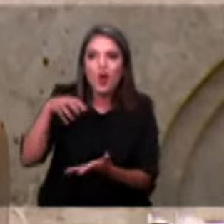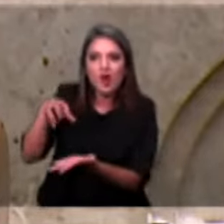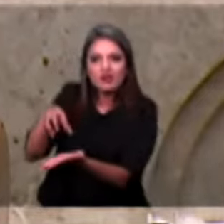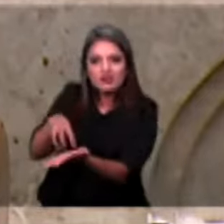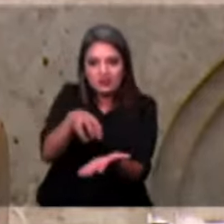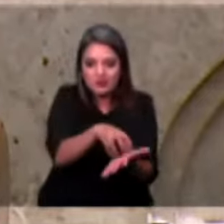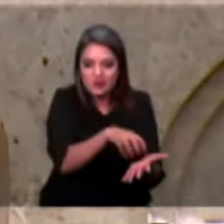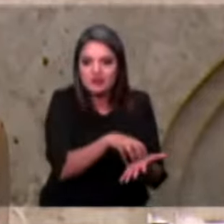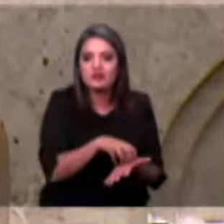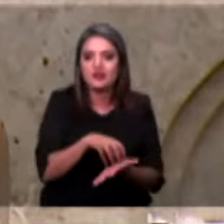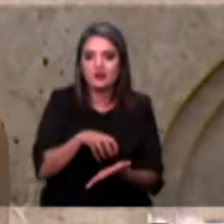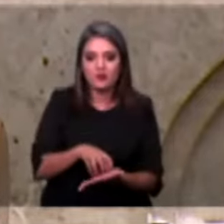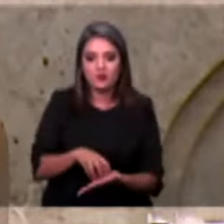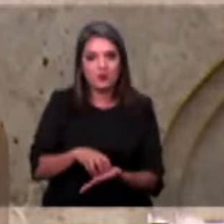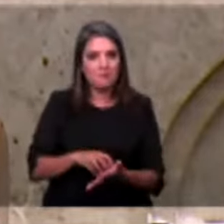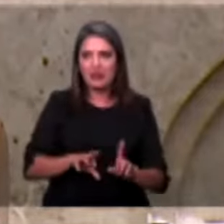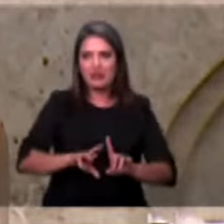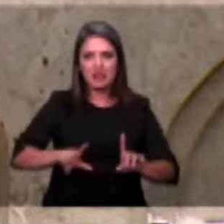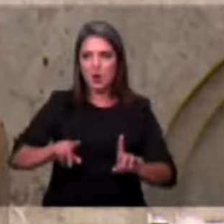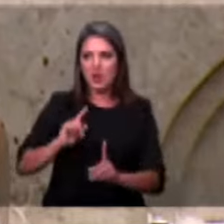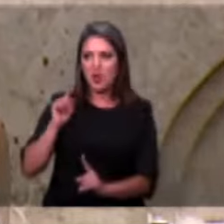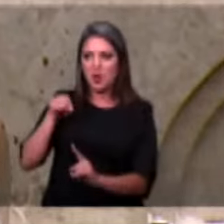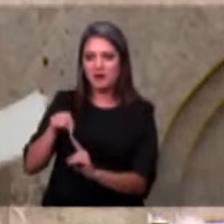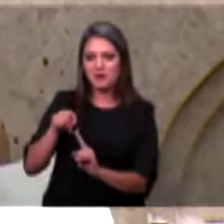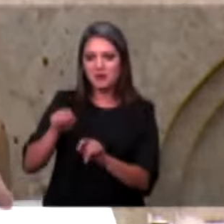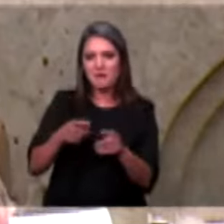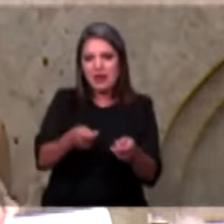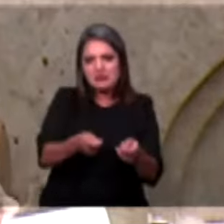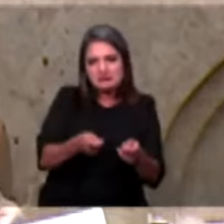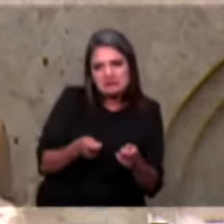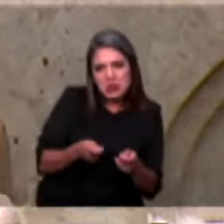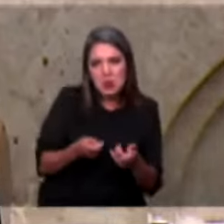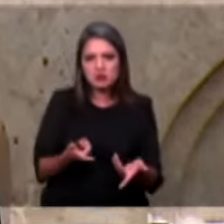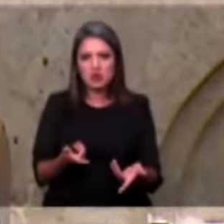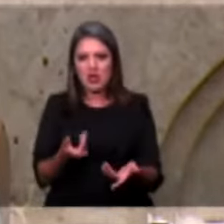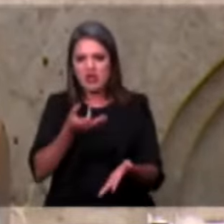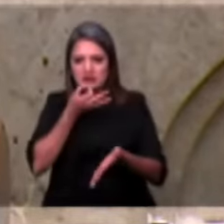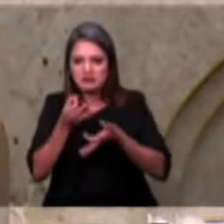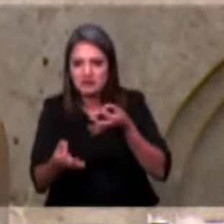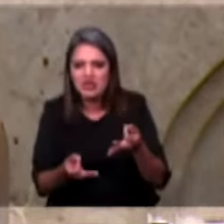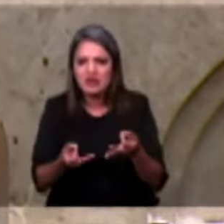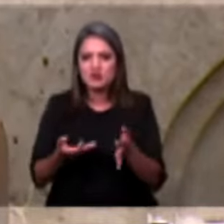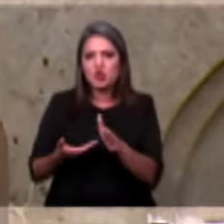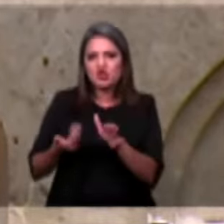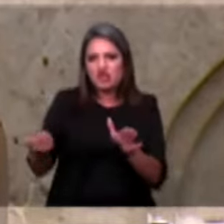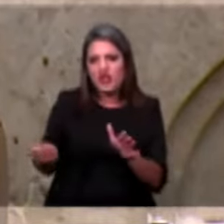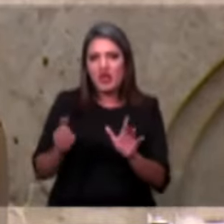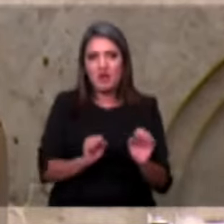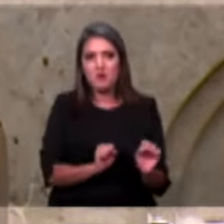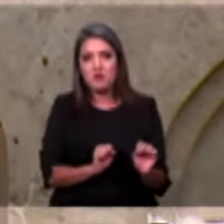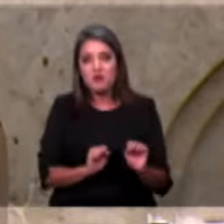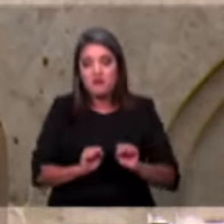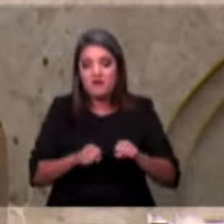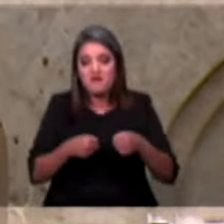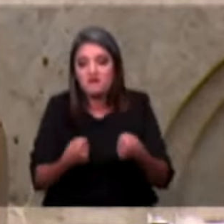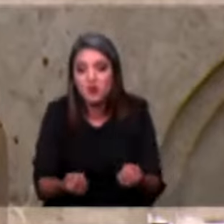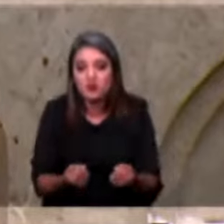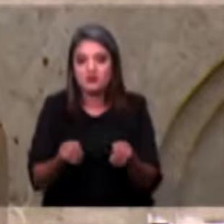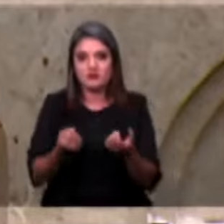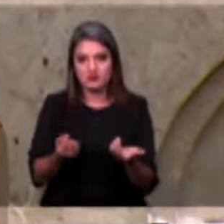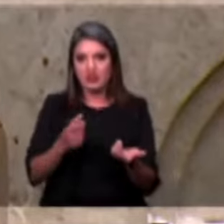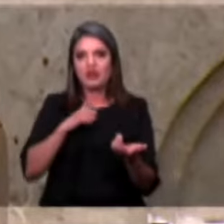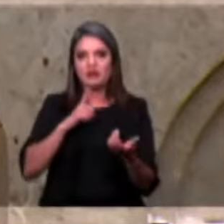instituições, jamais para inibir o dissenso e excluir forças políticas com ideologia